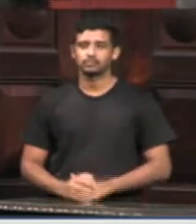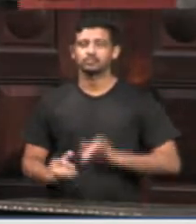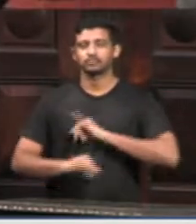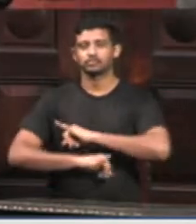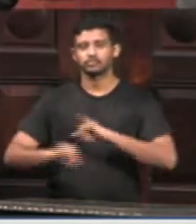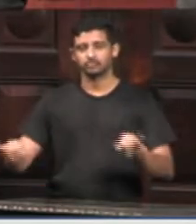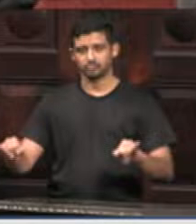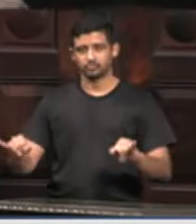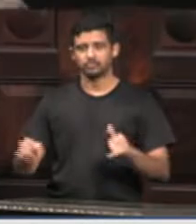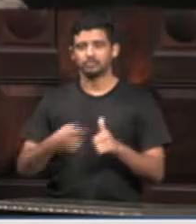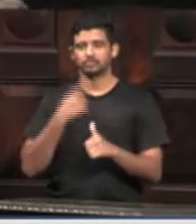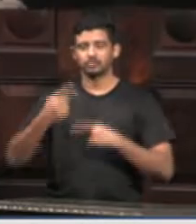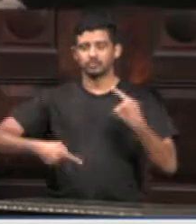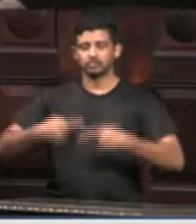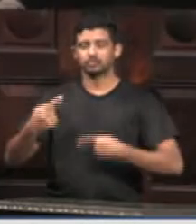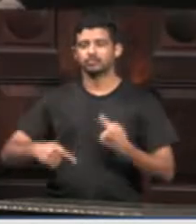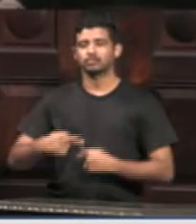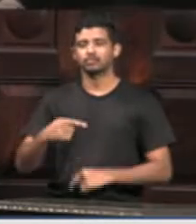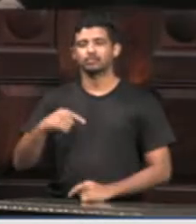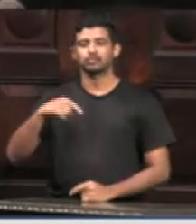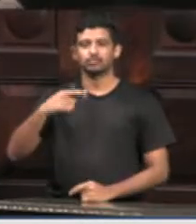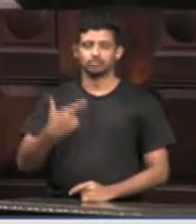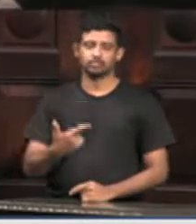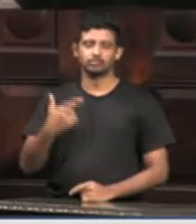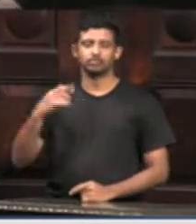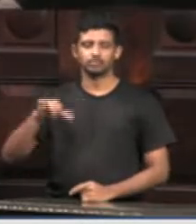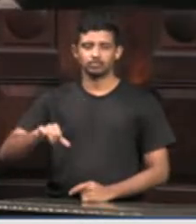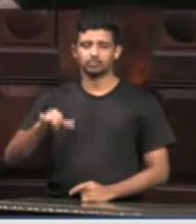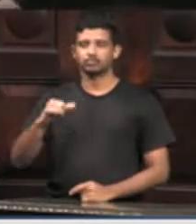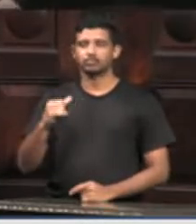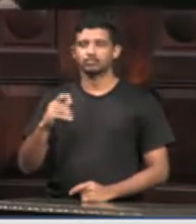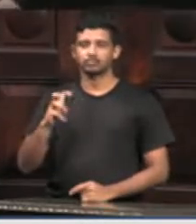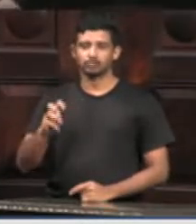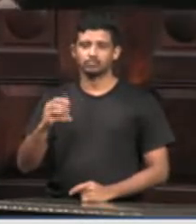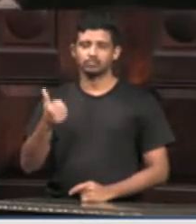Anuncio em primeira discussão o projeto de lei 2951/2014, autoria da deputada